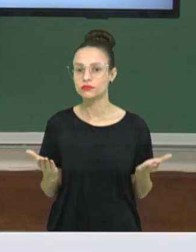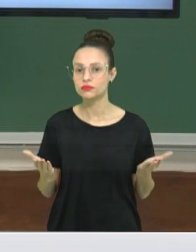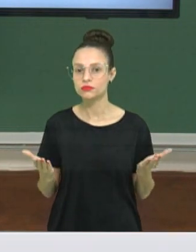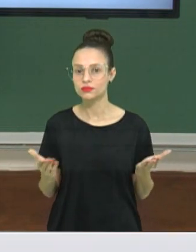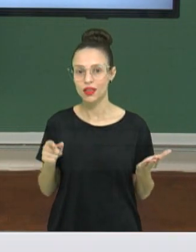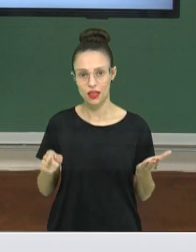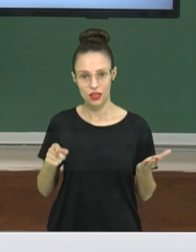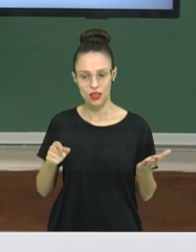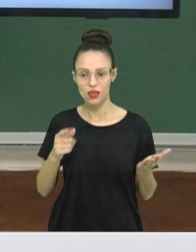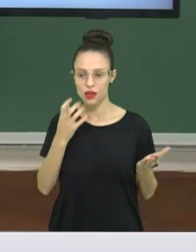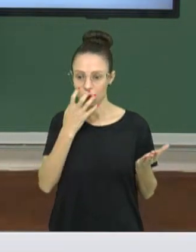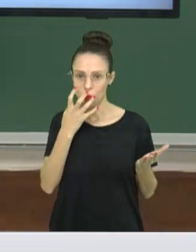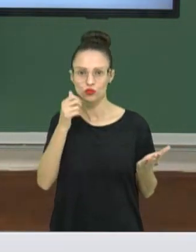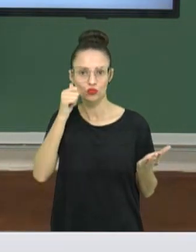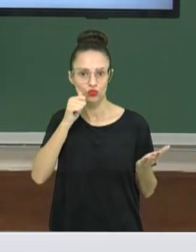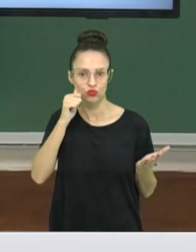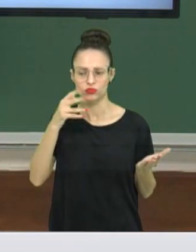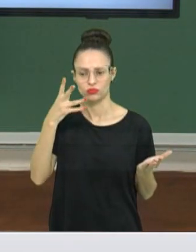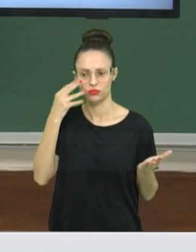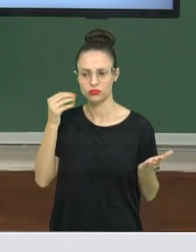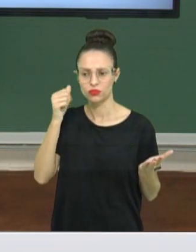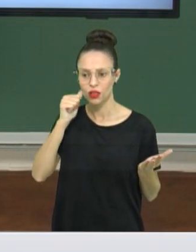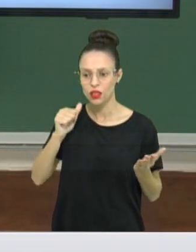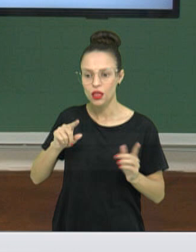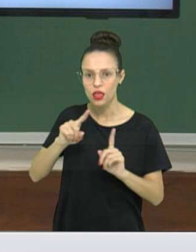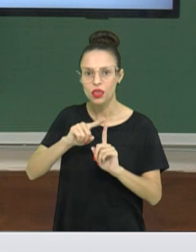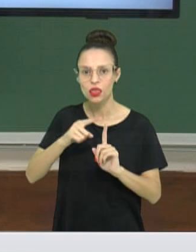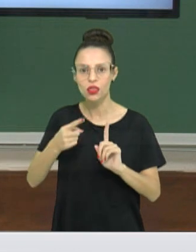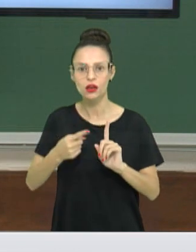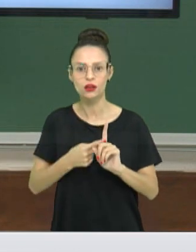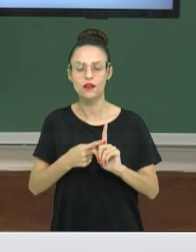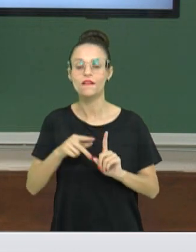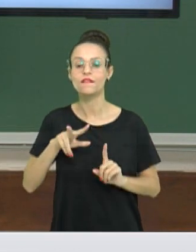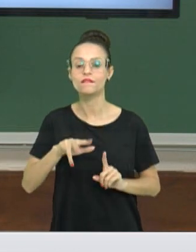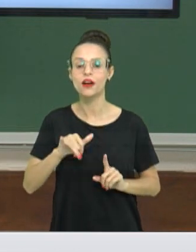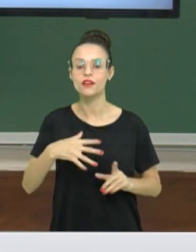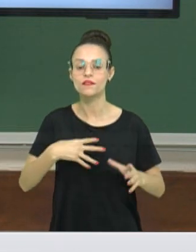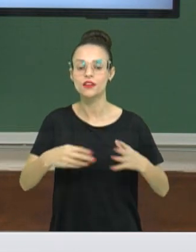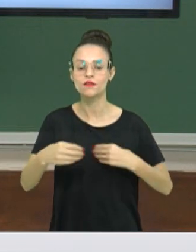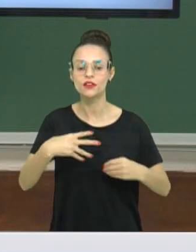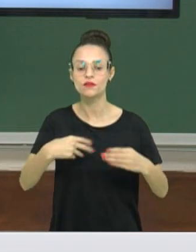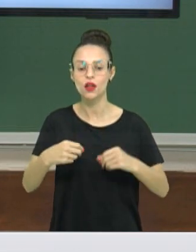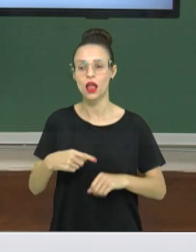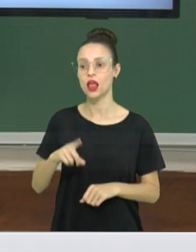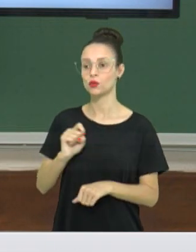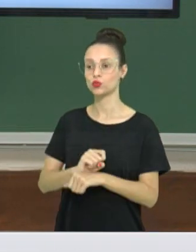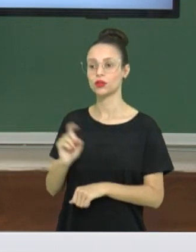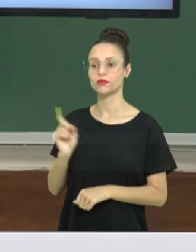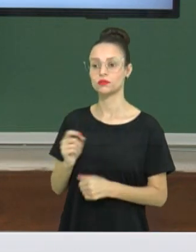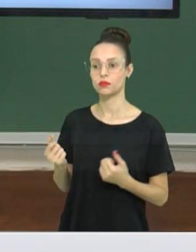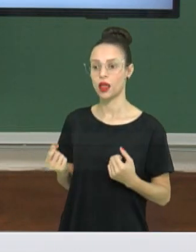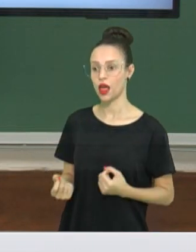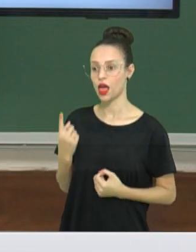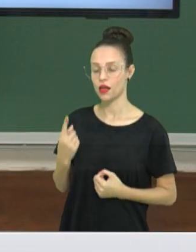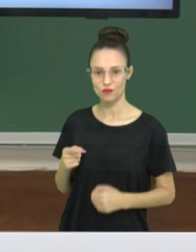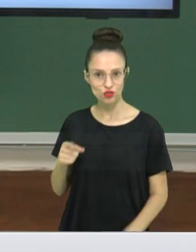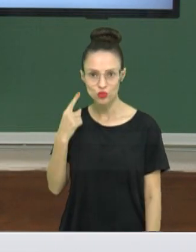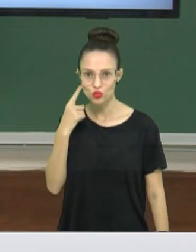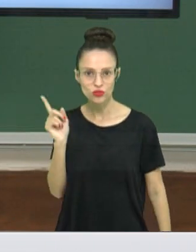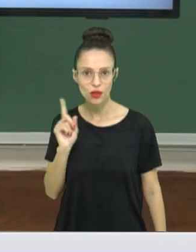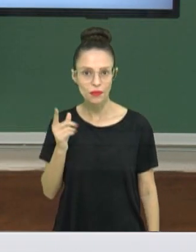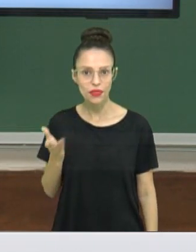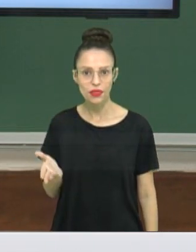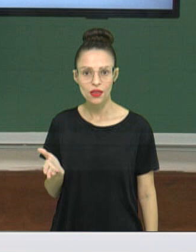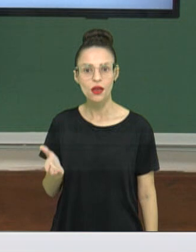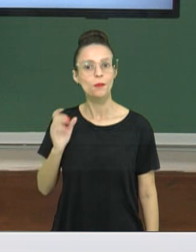A fêmea acaba emprenhando e vai ter uma ninhada. E vem uma ninhada inesperada. Como assim? Você não sabia que a tua